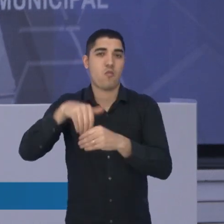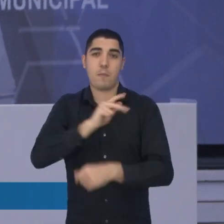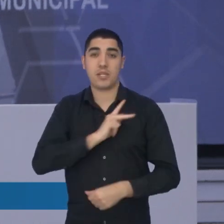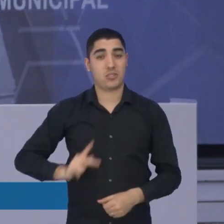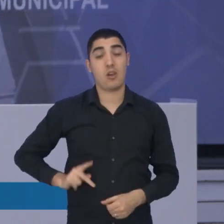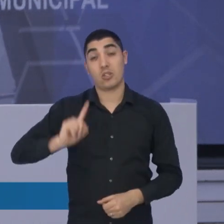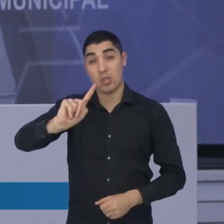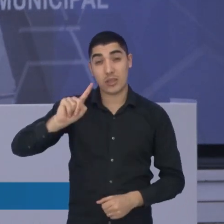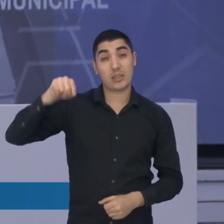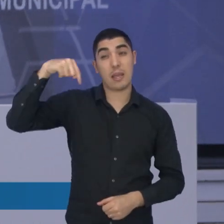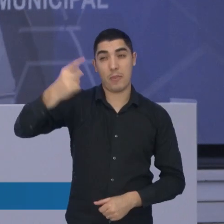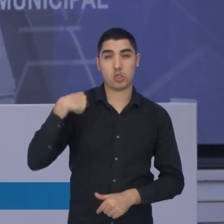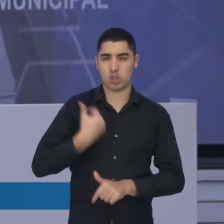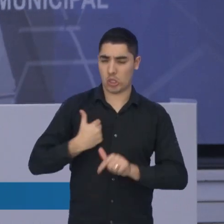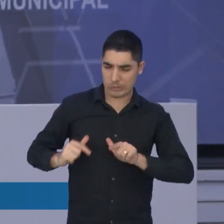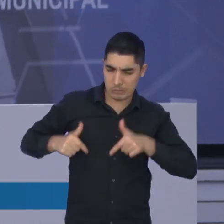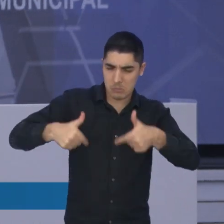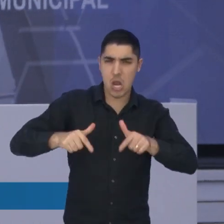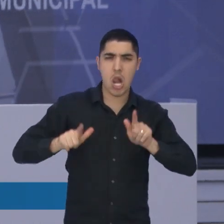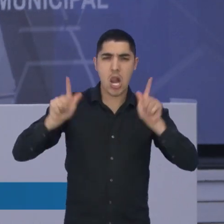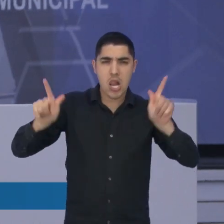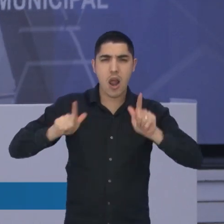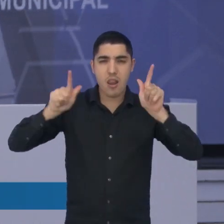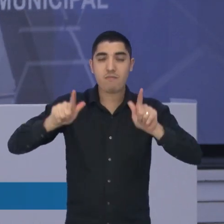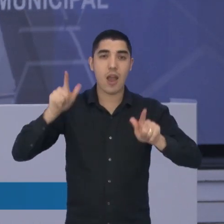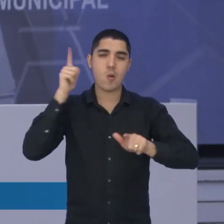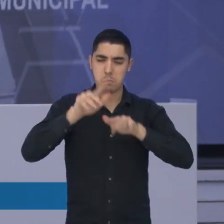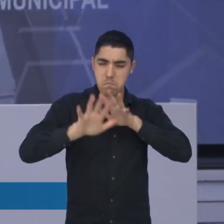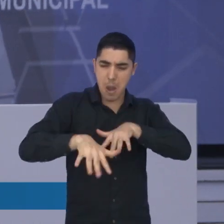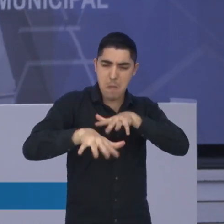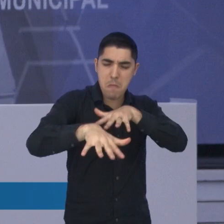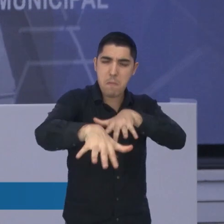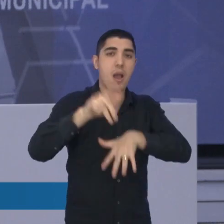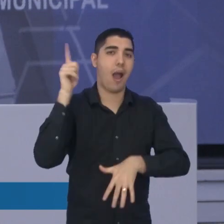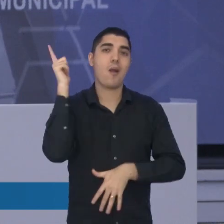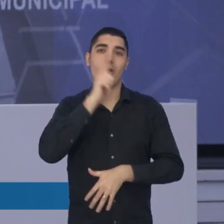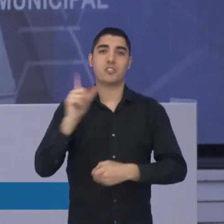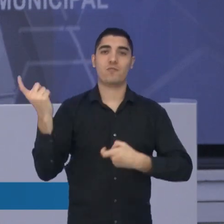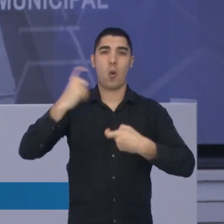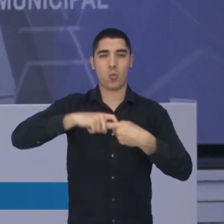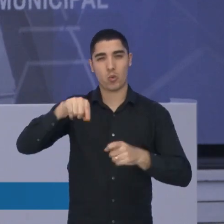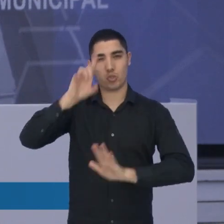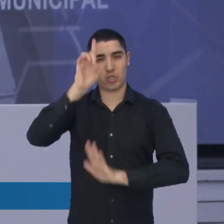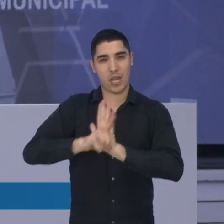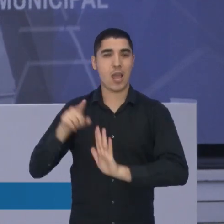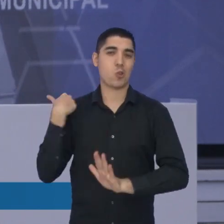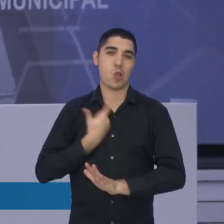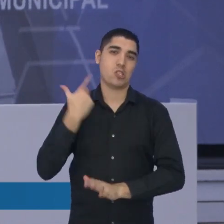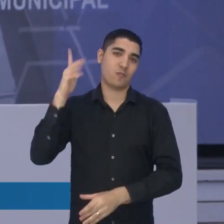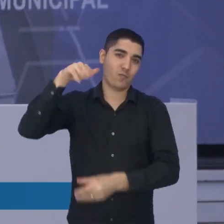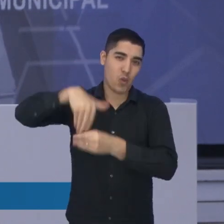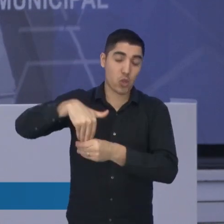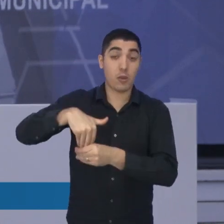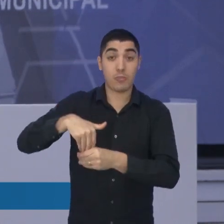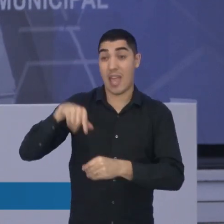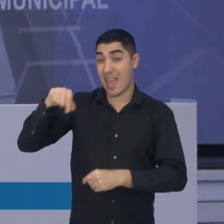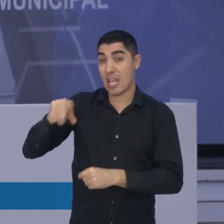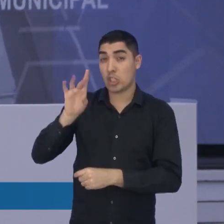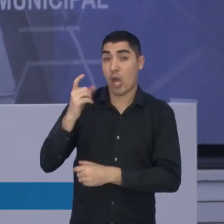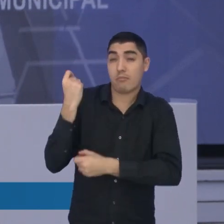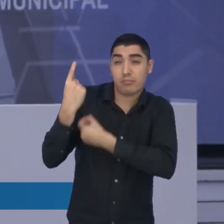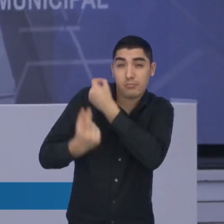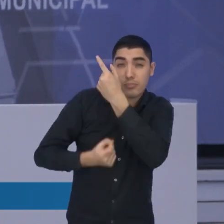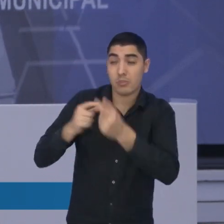com as diretas já. Foi somente nas eleições de 89 que reconquistamos o direito ao voto, com voto facultativo